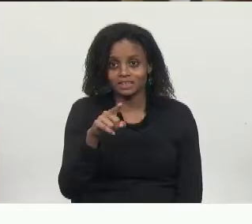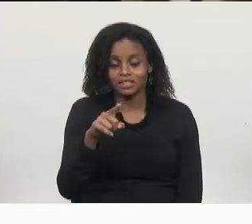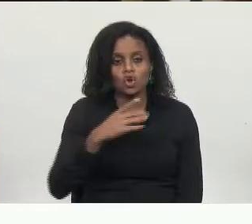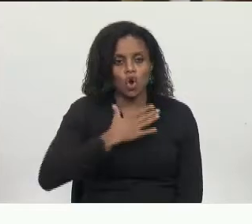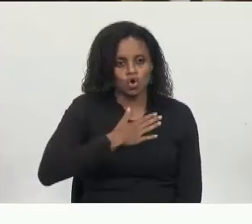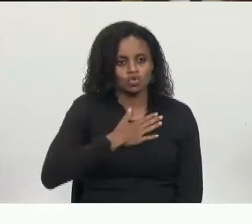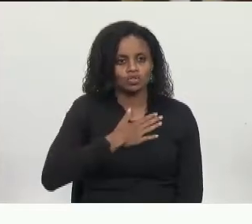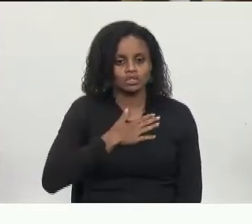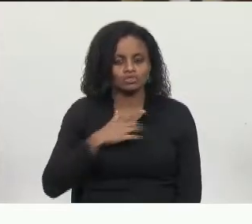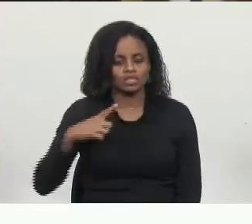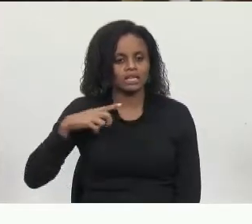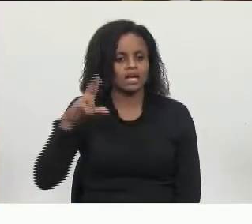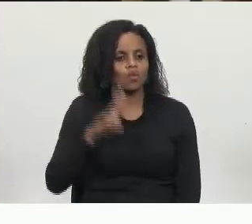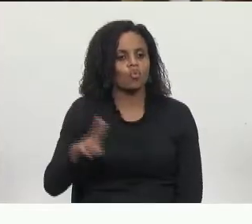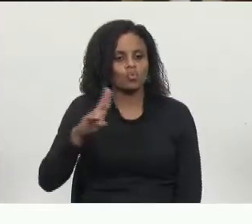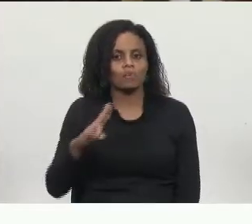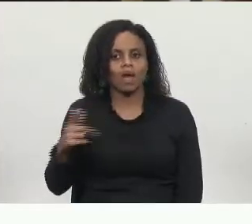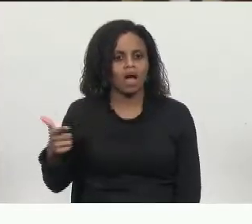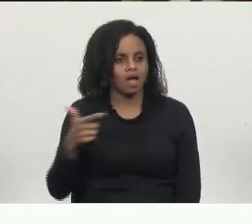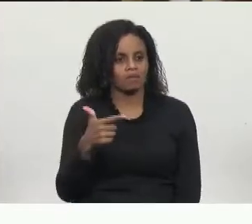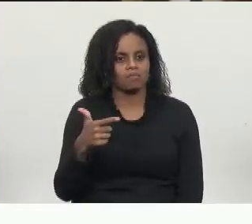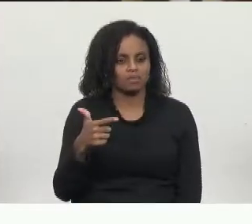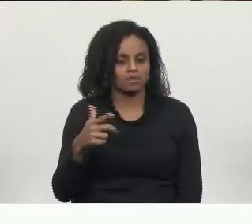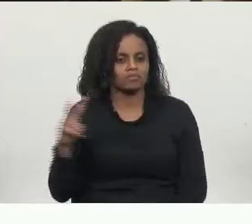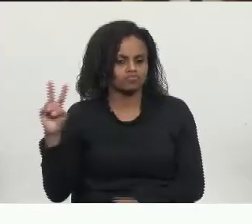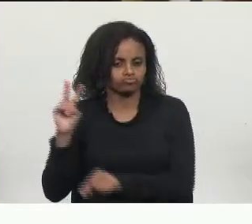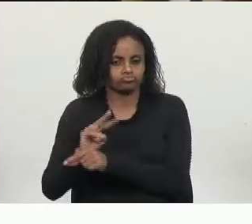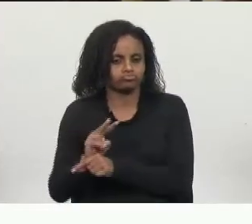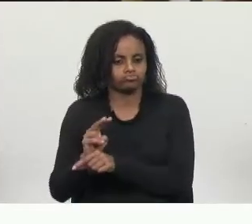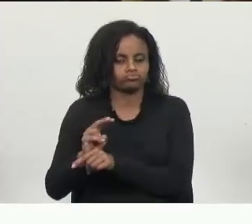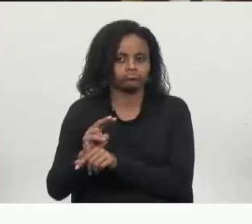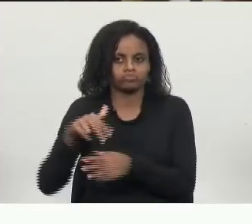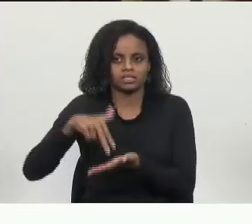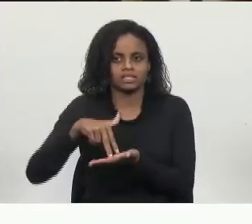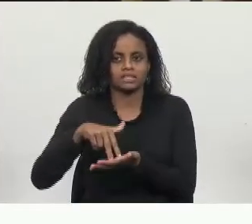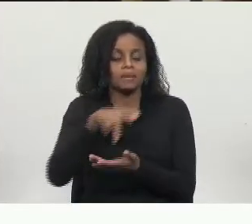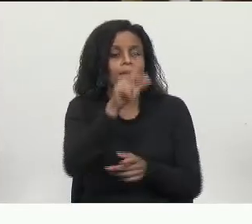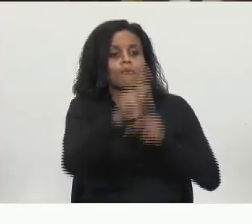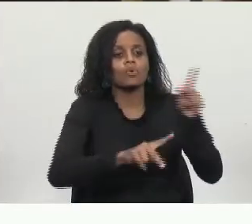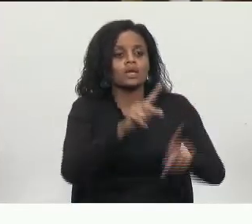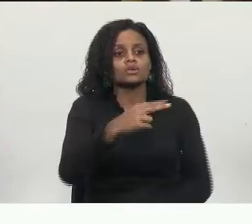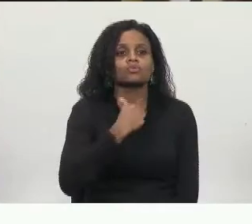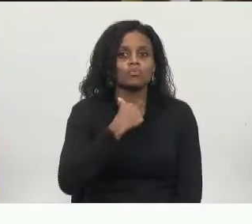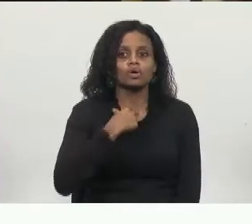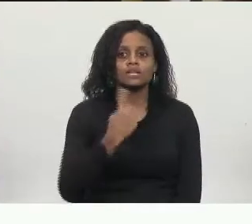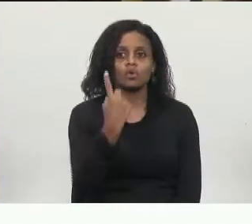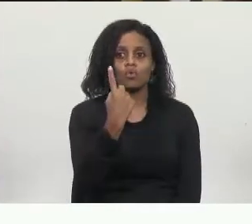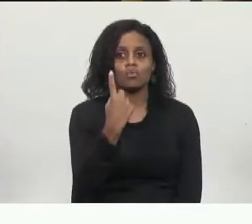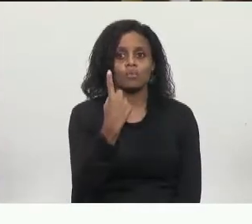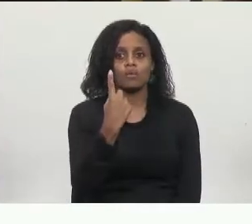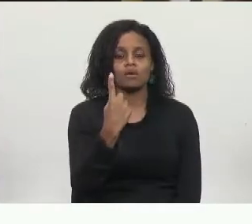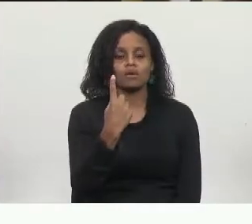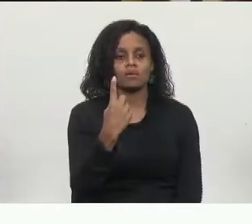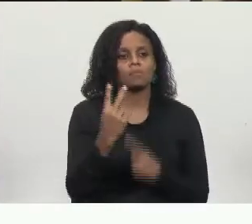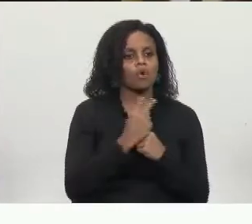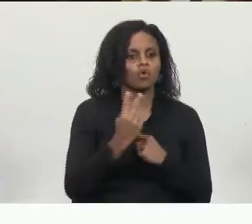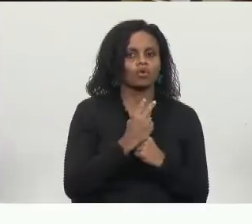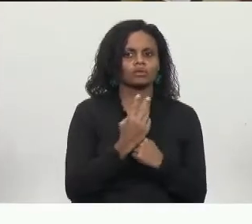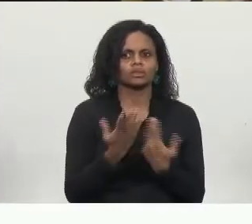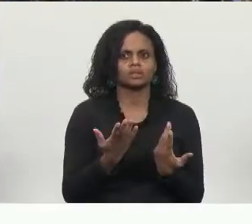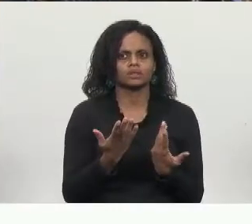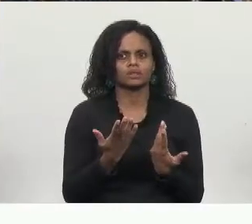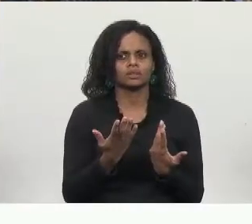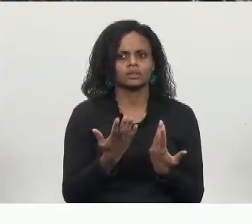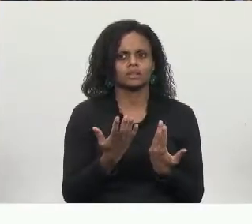população em si não pode ter uma para se proteger. Uma apenas. Aí é mole. Consegui na presença do deputado